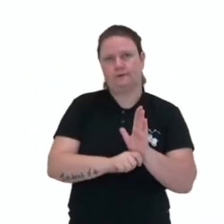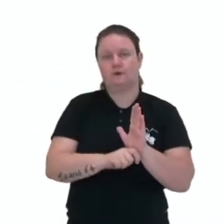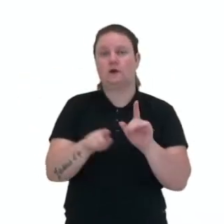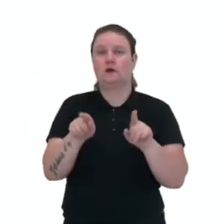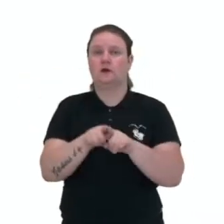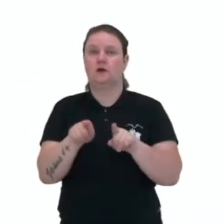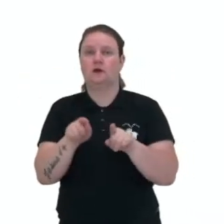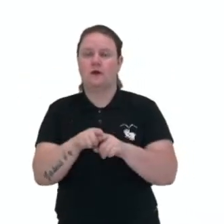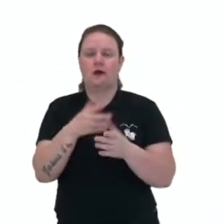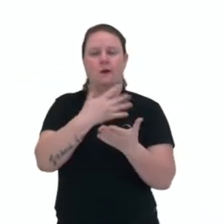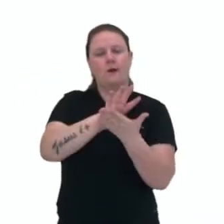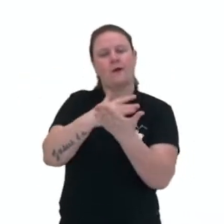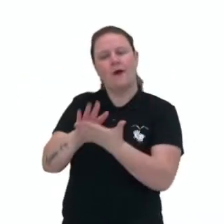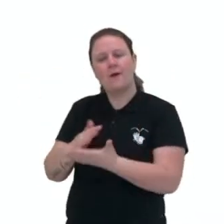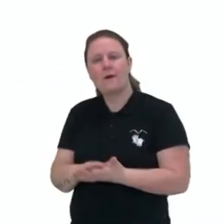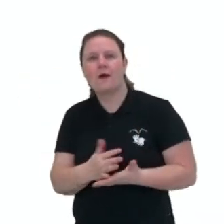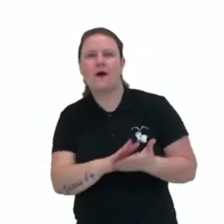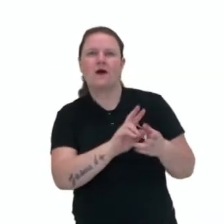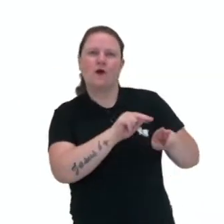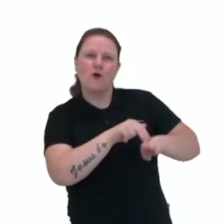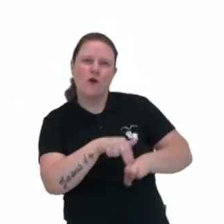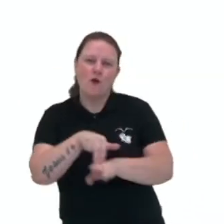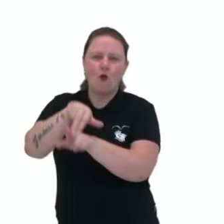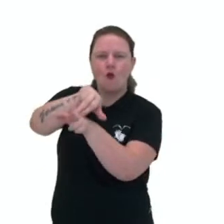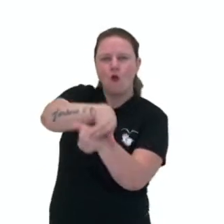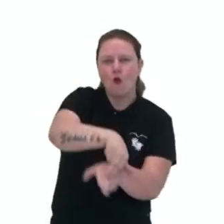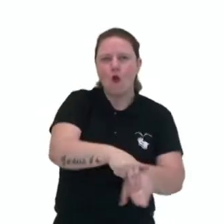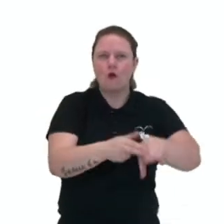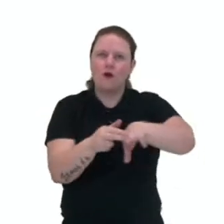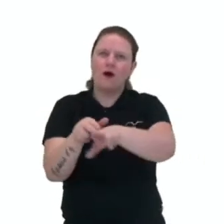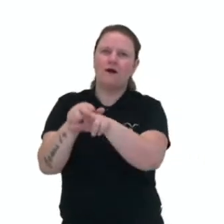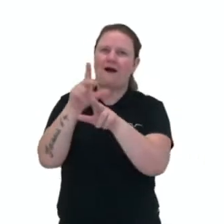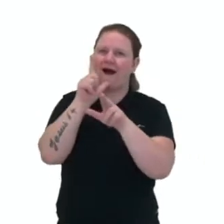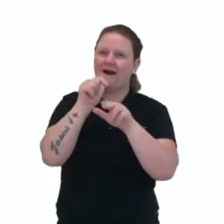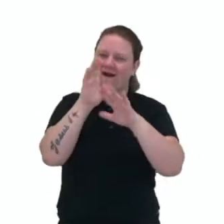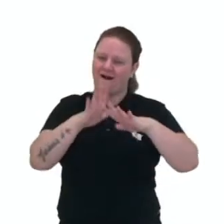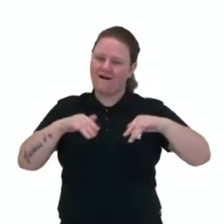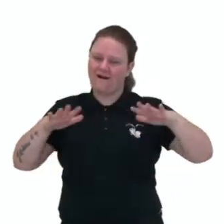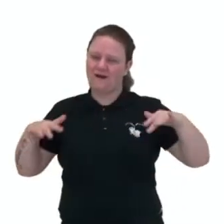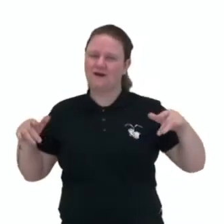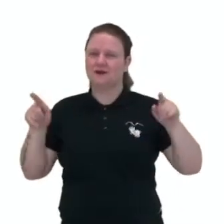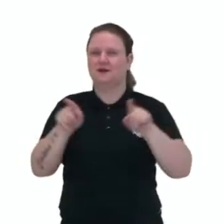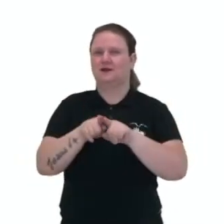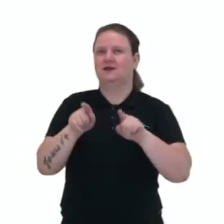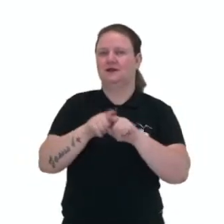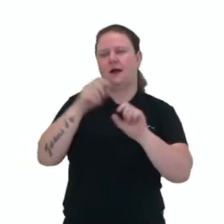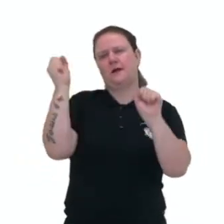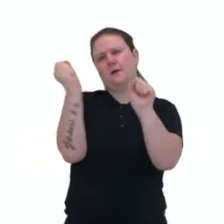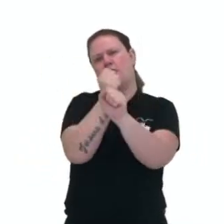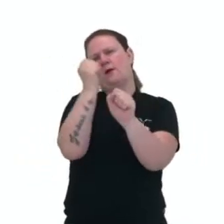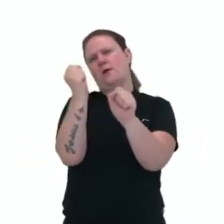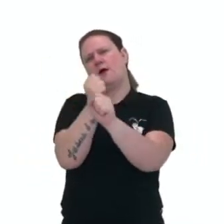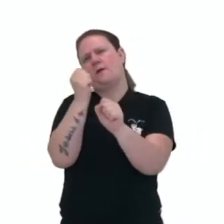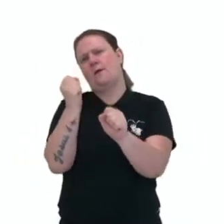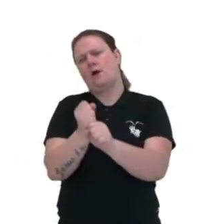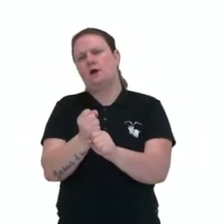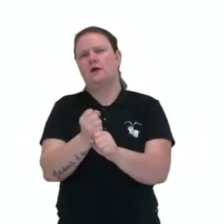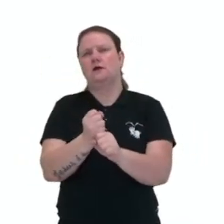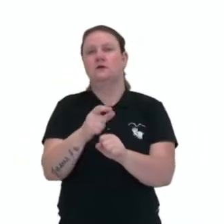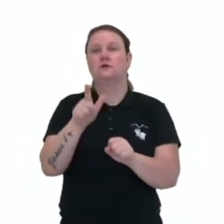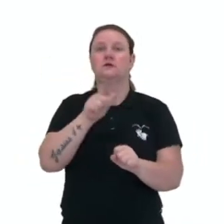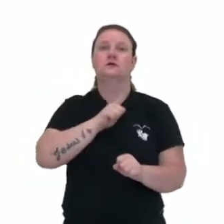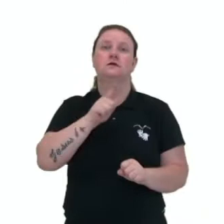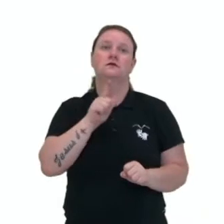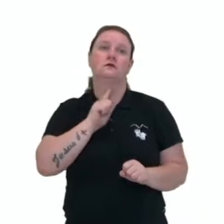maquinista, sambista, surfista, historiador, marceneiro, carpinteiro, ferreiro,